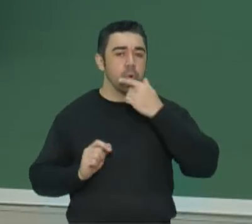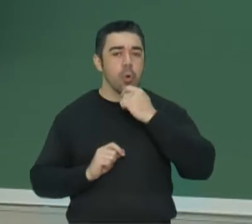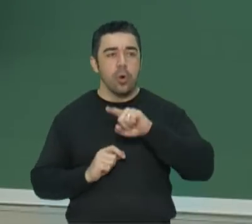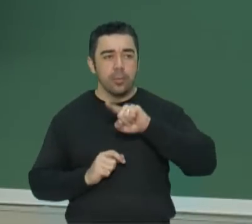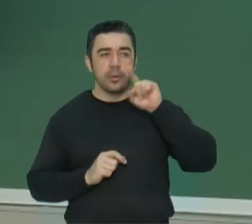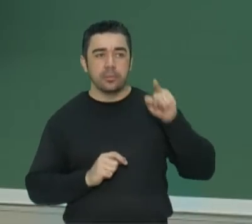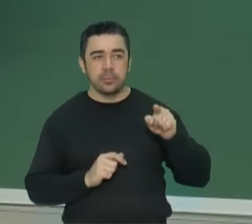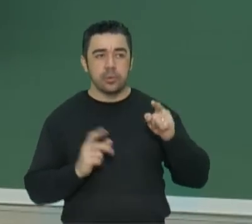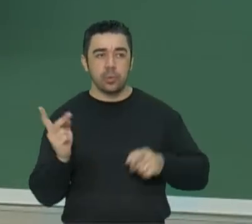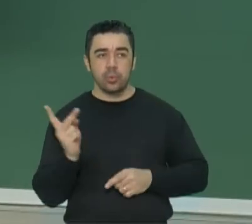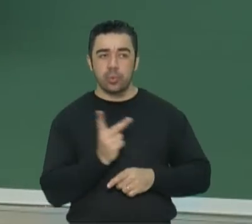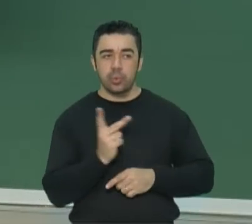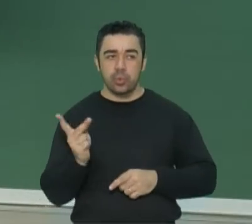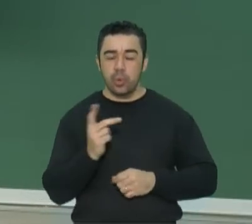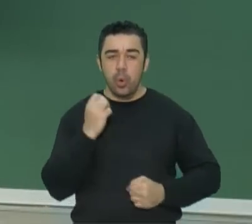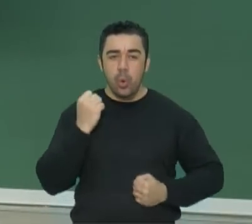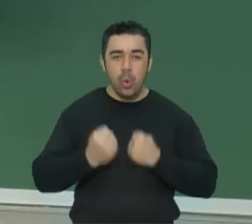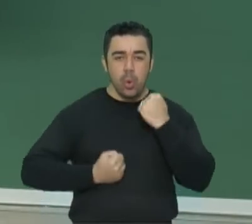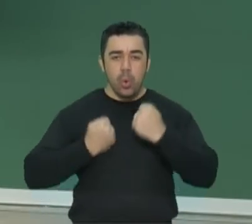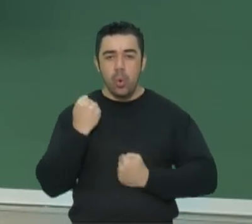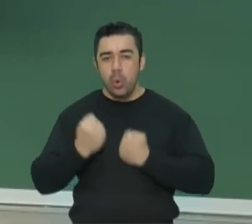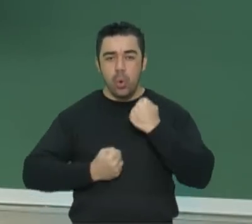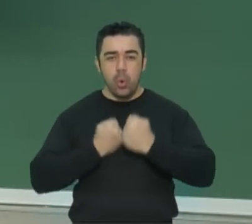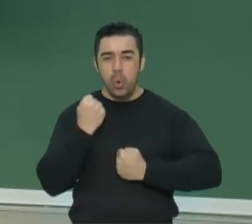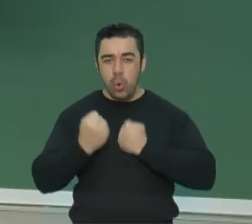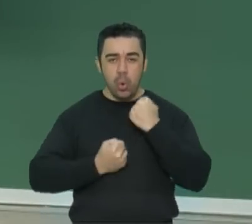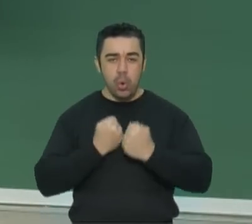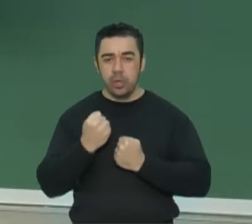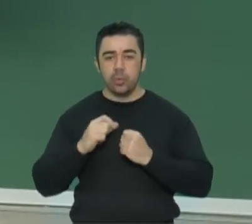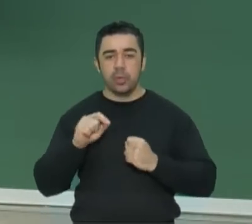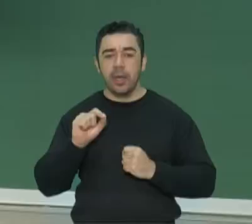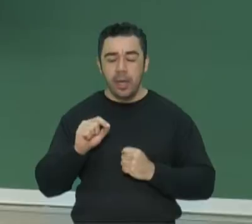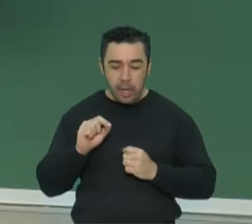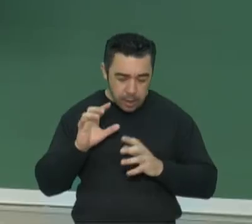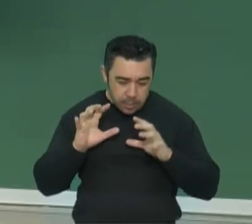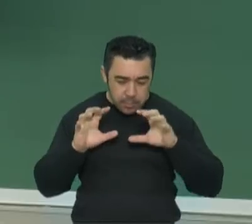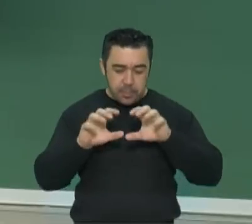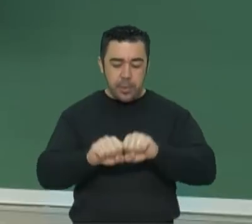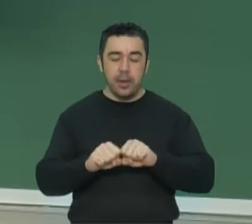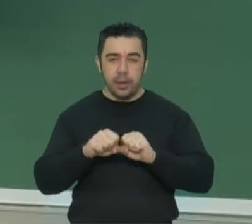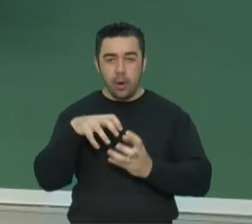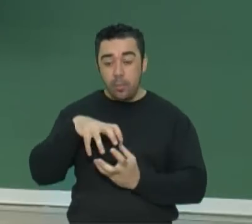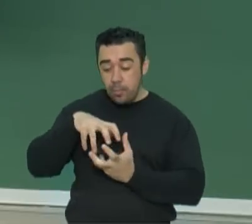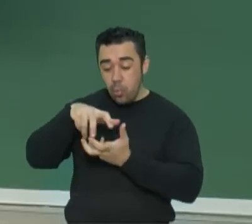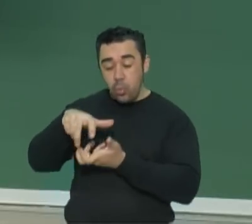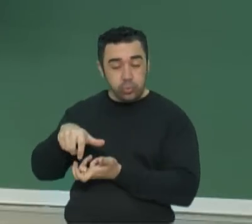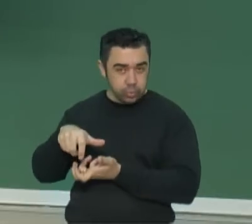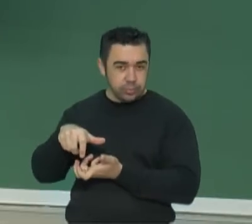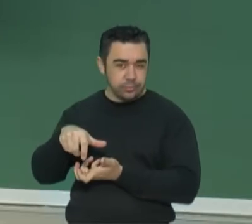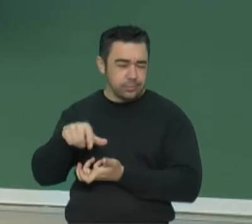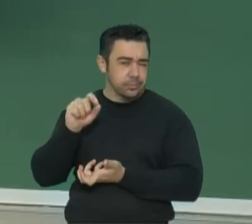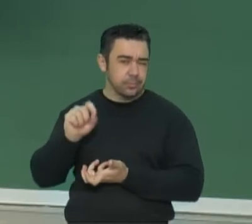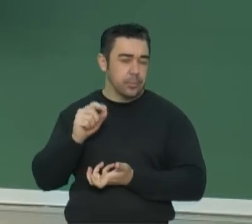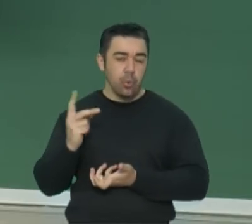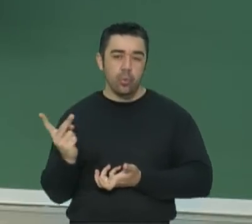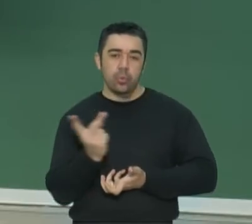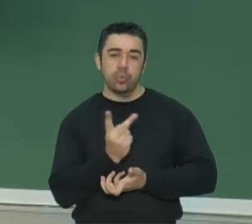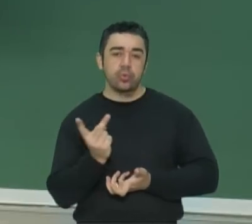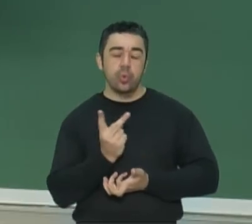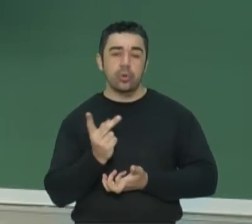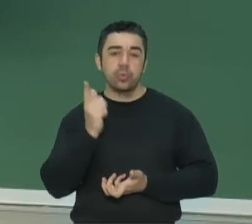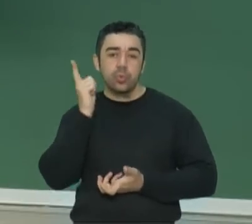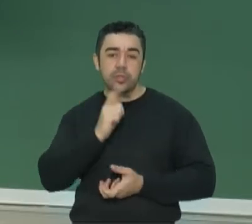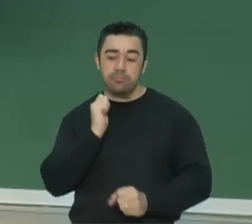você tem os personagens correndo para disputar o mundo. Disputar a bola, que é o mundo. Qual dos dois seria